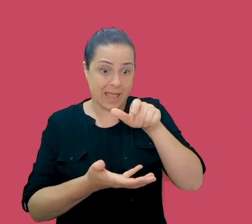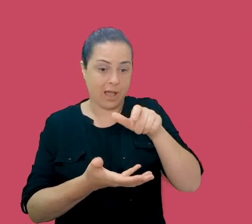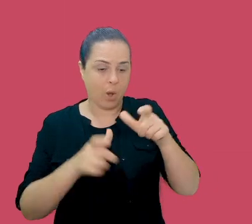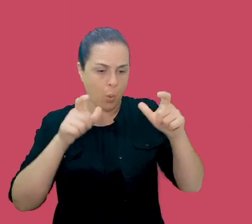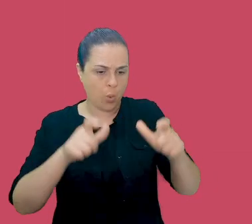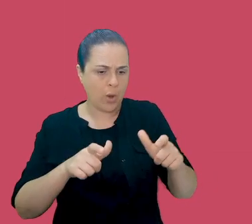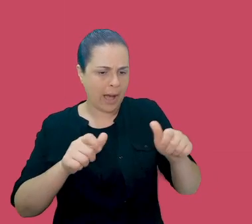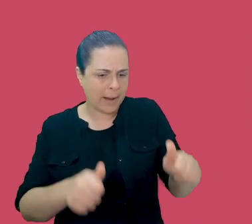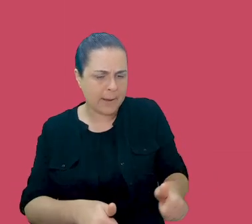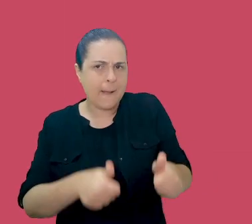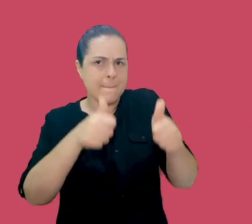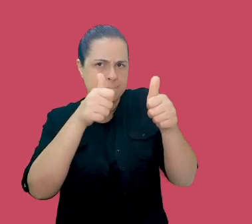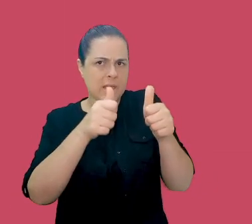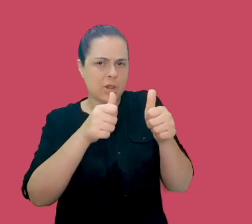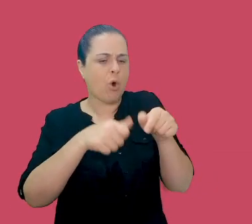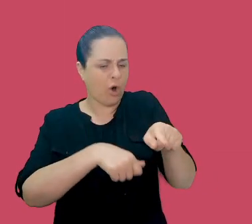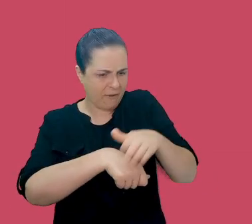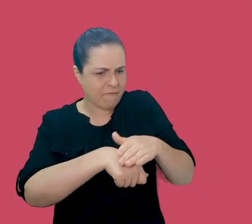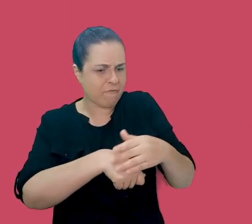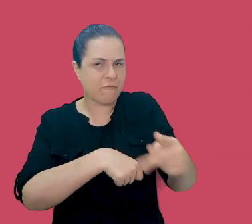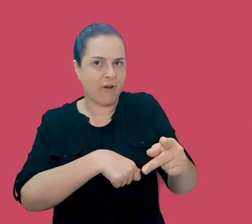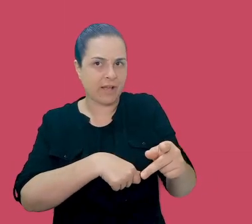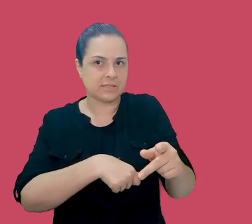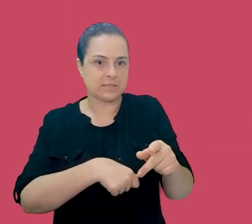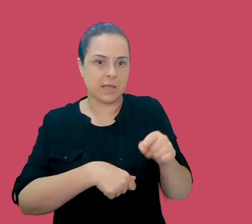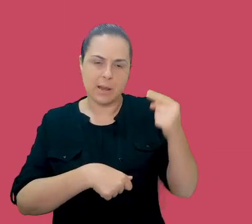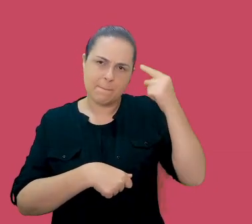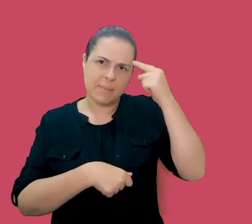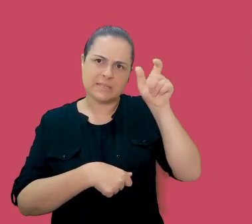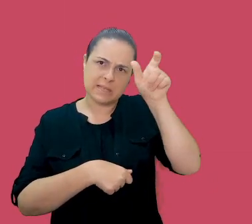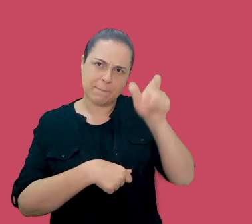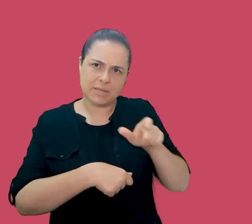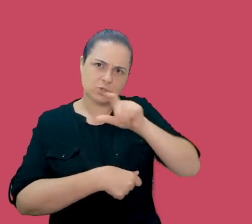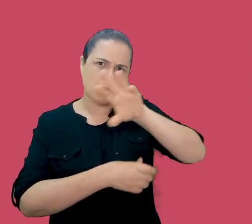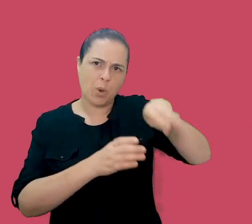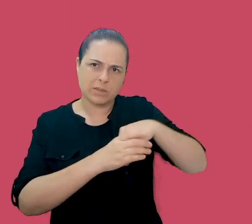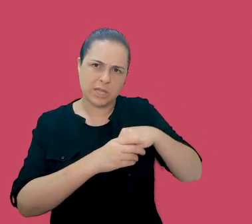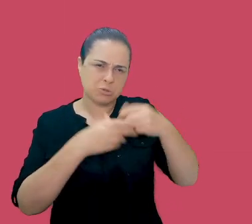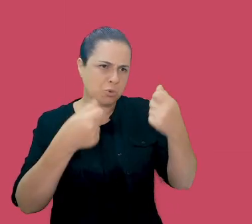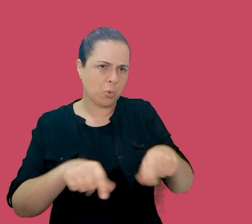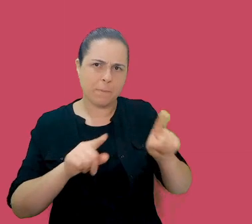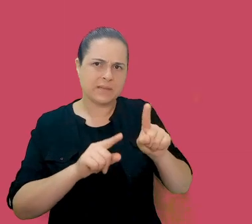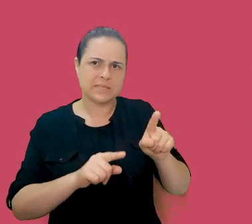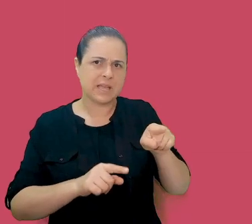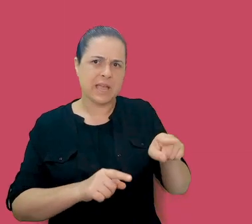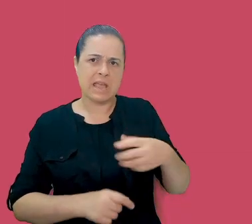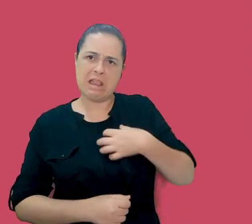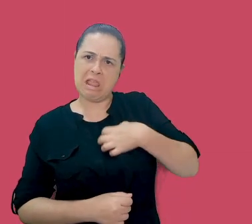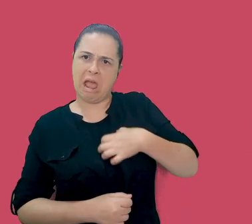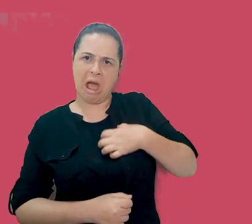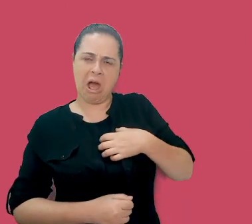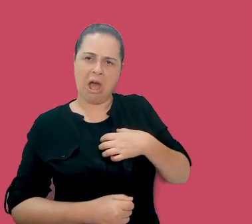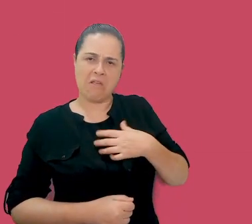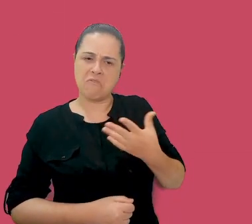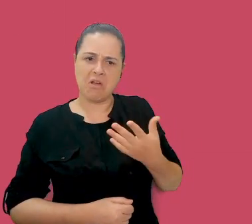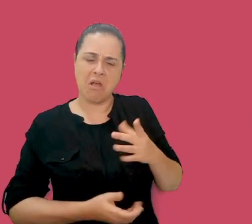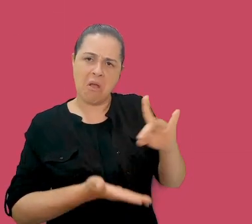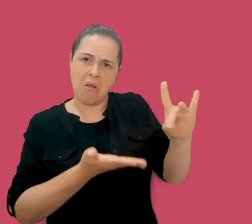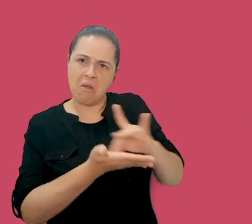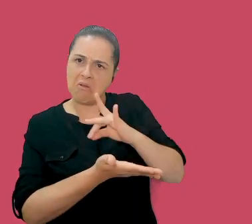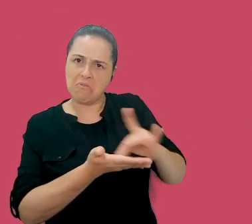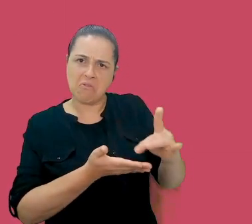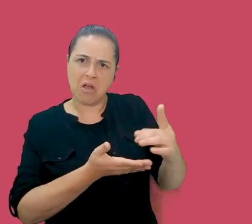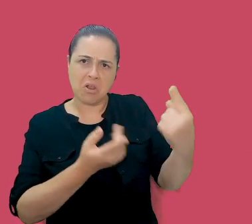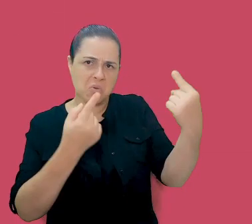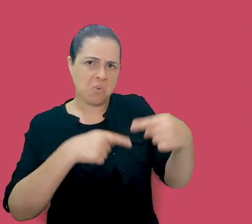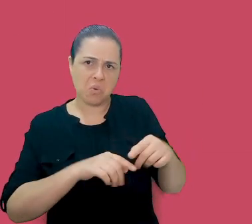sem as pessoas, ele simplesmente vai fazer de tudo para tirar as pessoas do lugar, e ele não tem raiva das pessoas, ele não existe, não tem qualquer